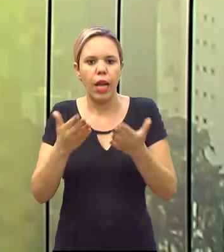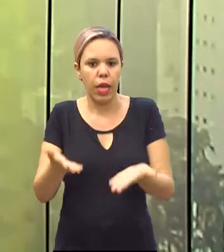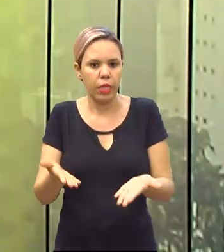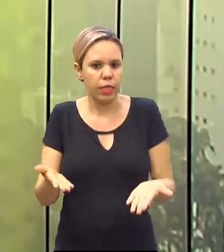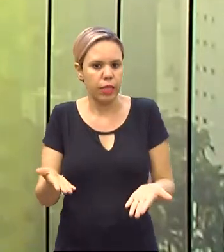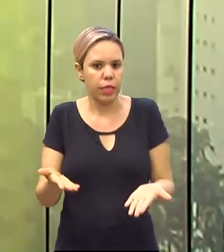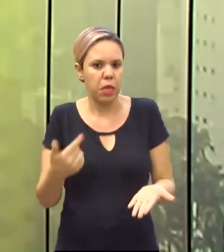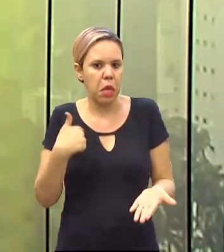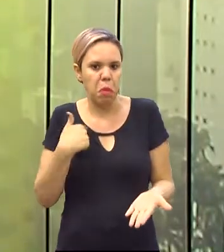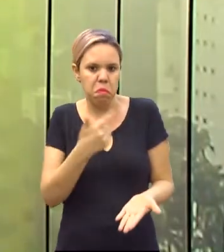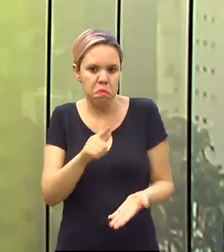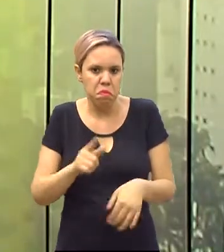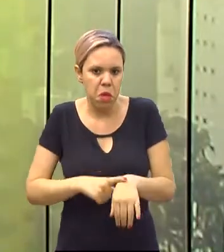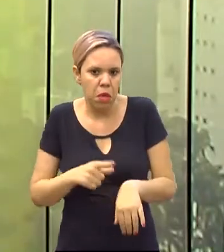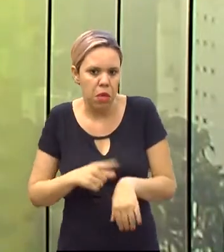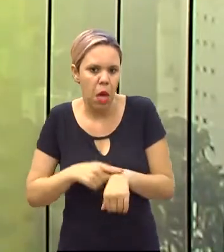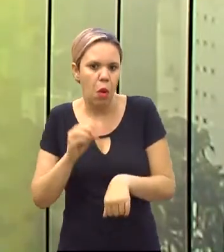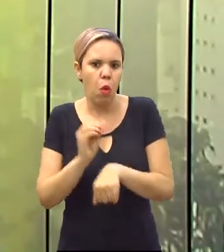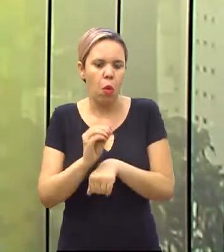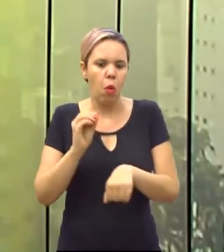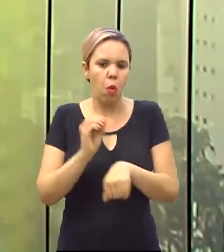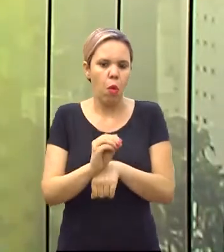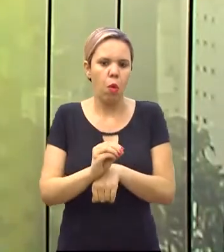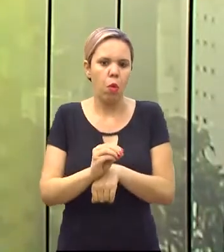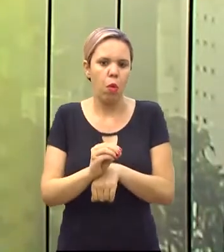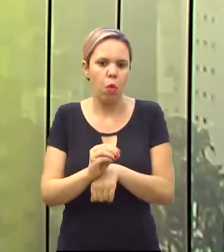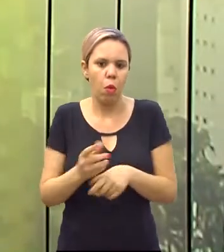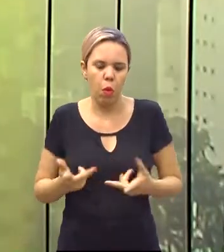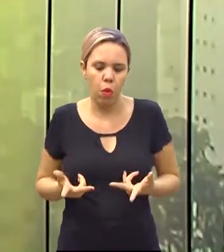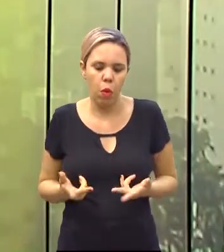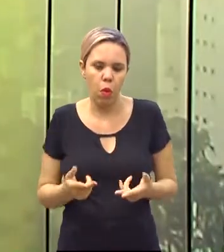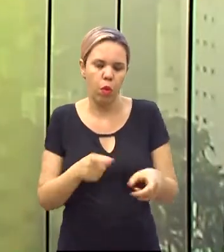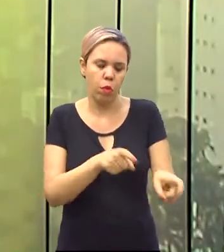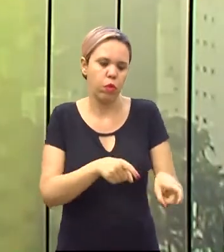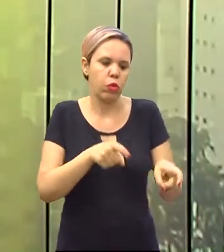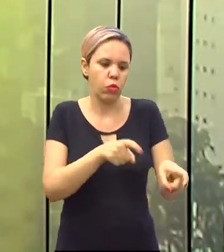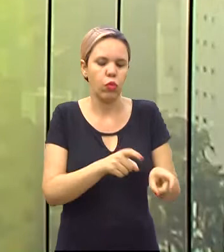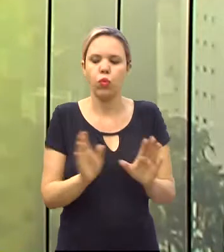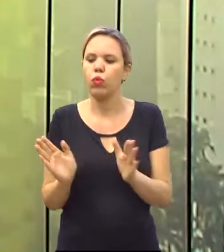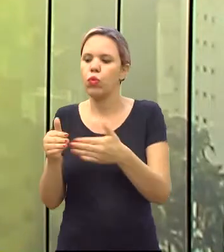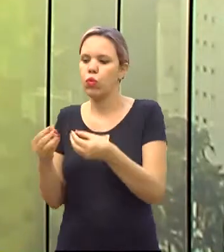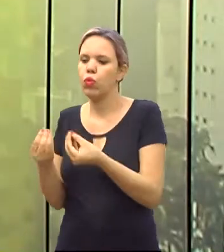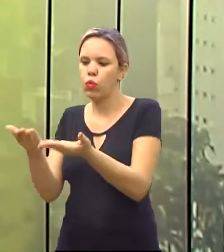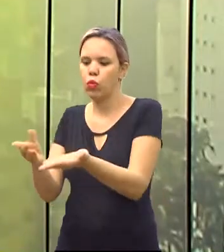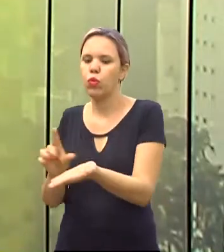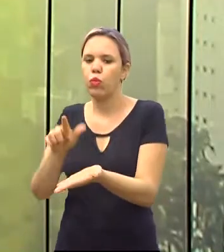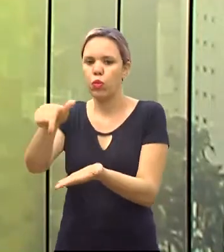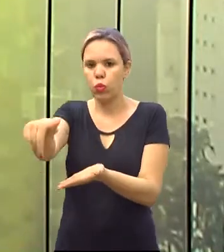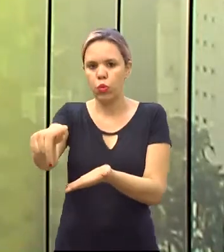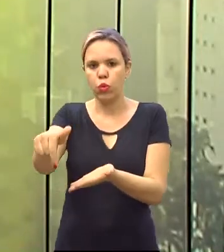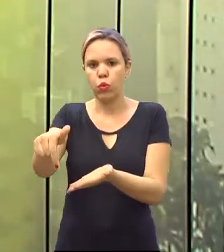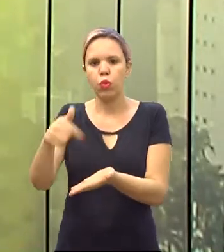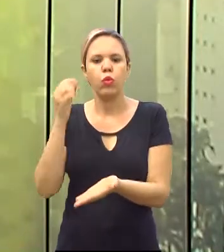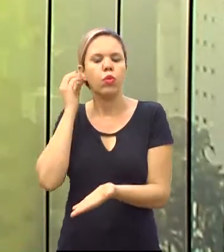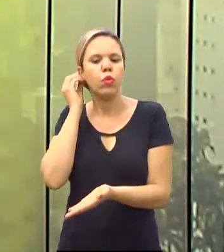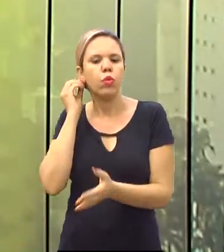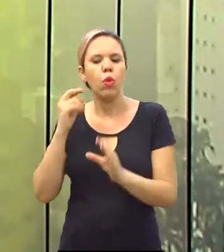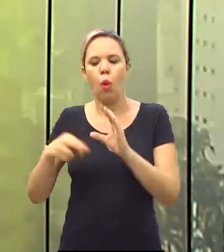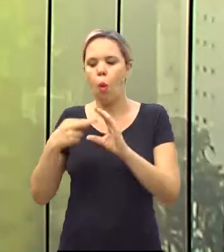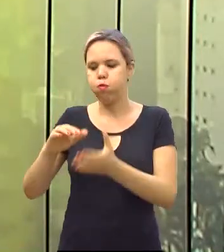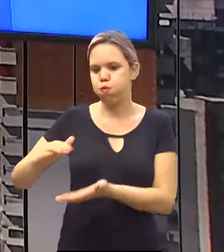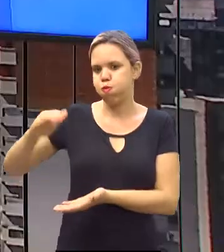casa, mas eu não tenho tempo de cuidar da horta, vocês dão a destinação depois nesse composto